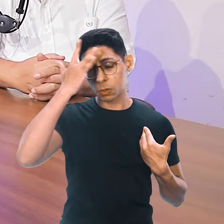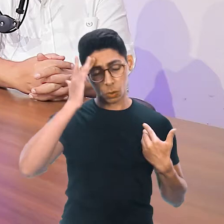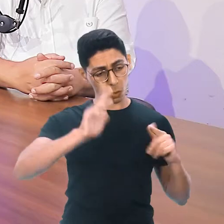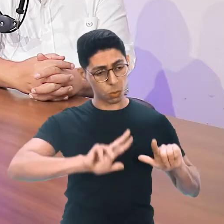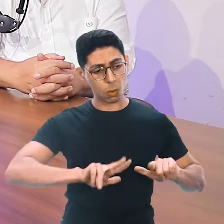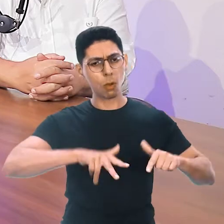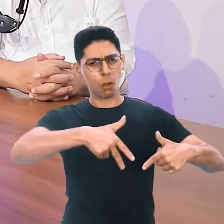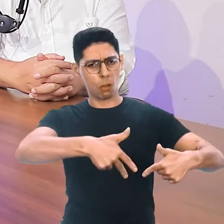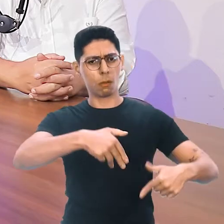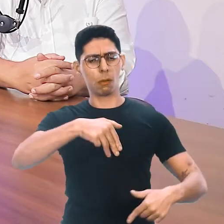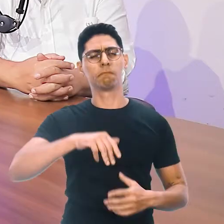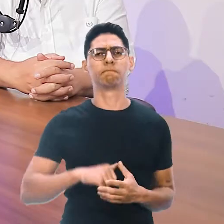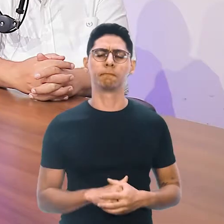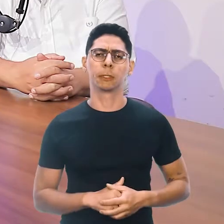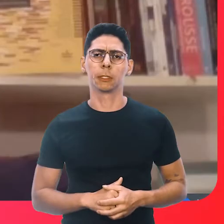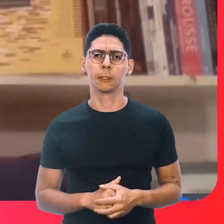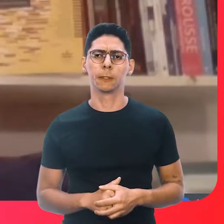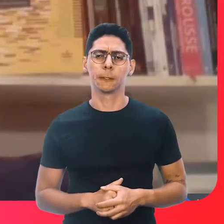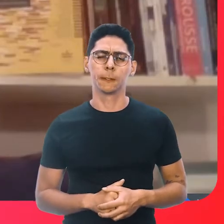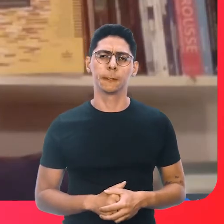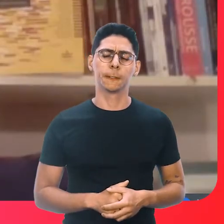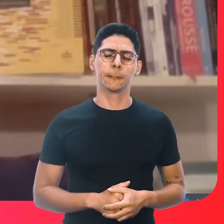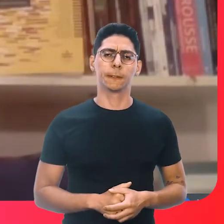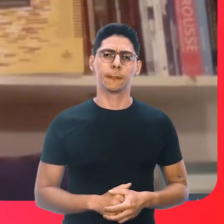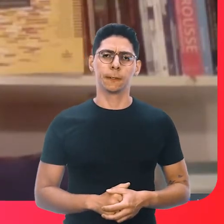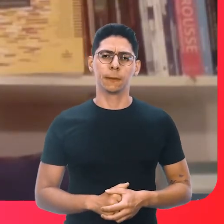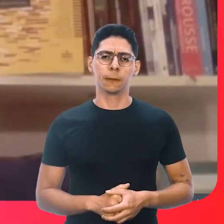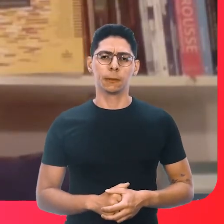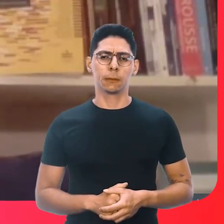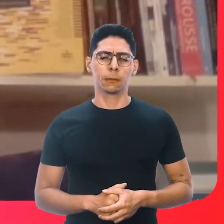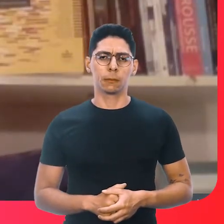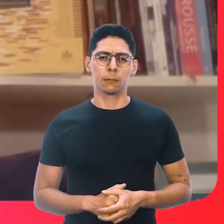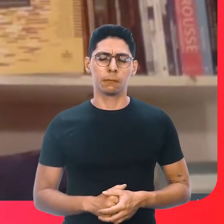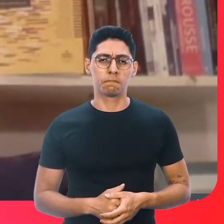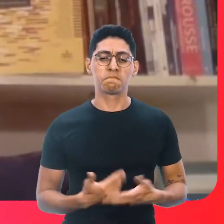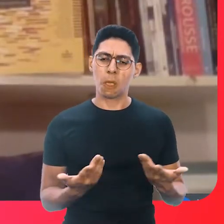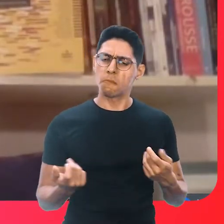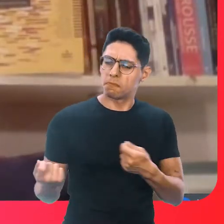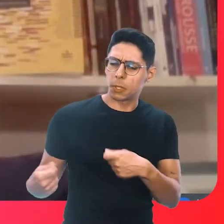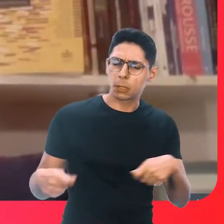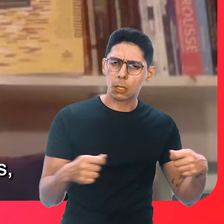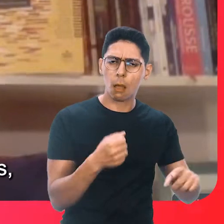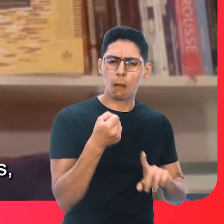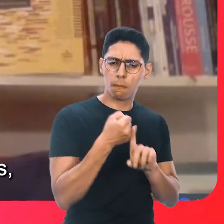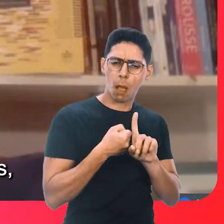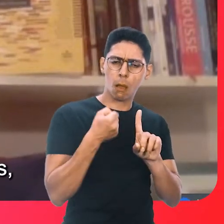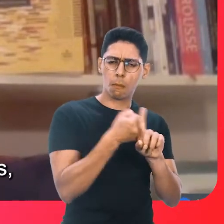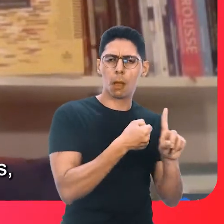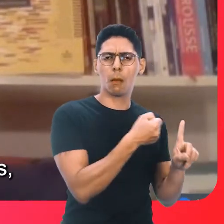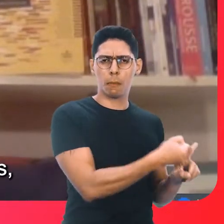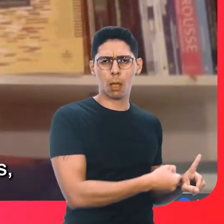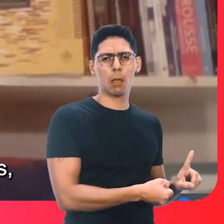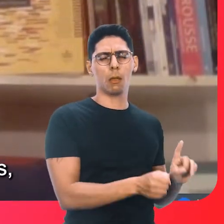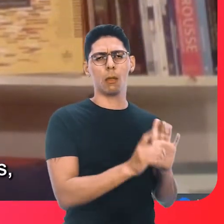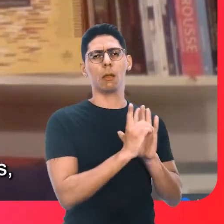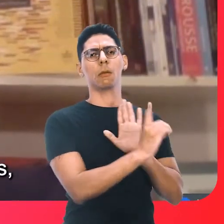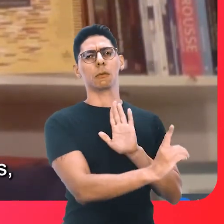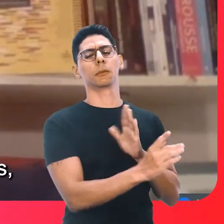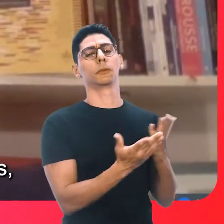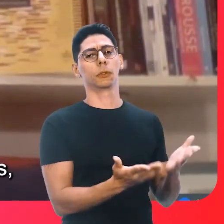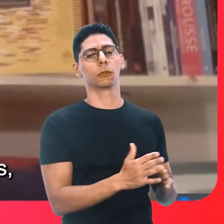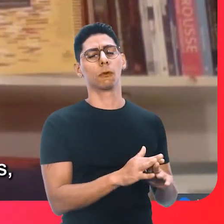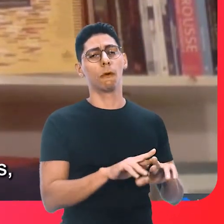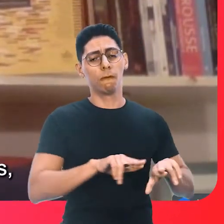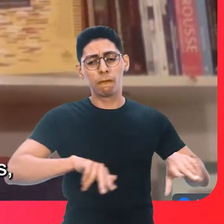ativista, como um militante, como uma pessoa que deveria lutar pelos direitos. Isso foi juntamente com